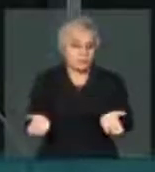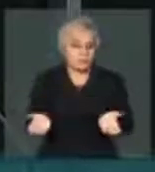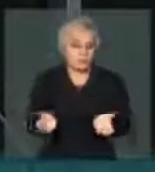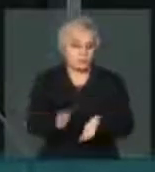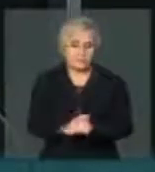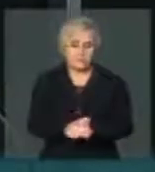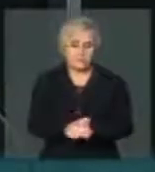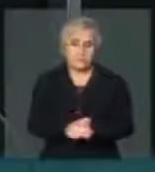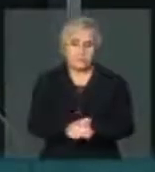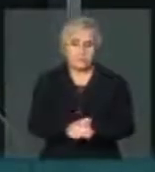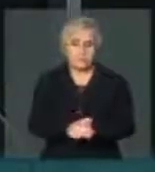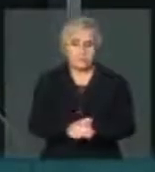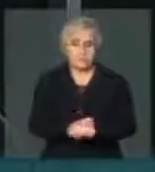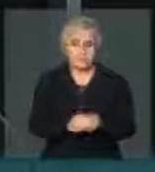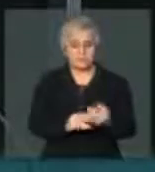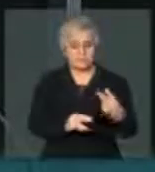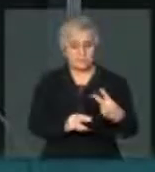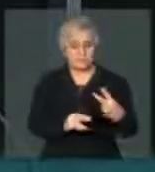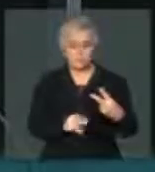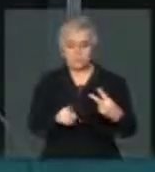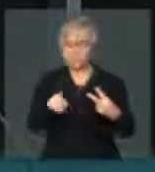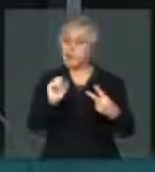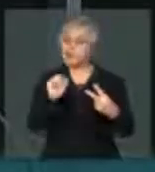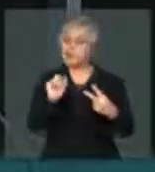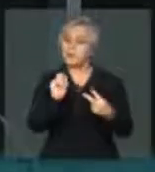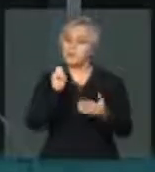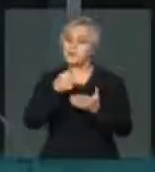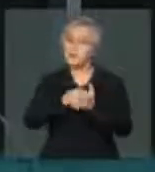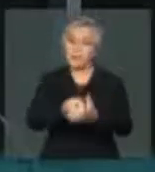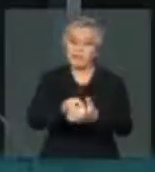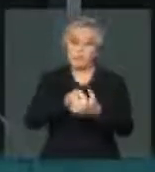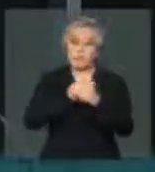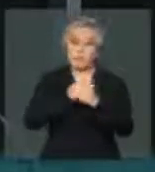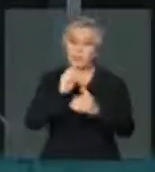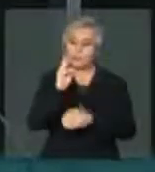coletiva. Segundo lugar, você pode pagar uma multa de R$